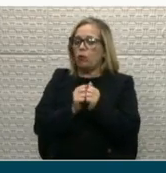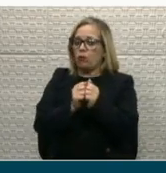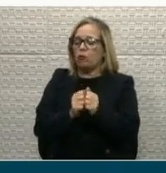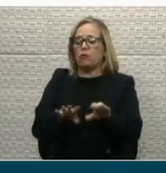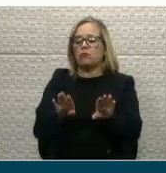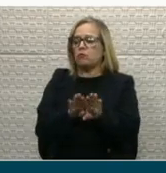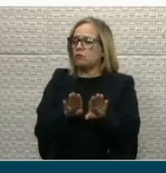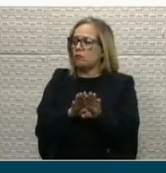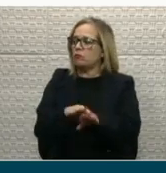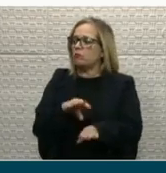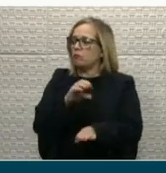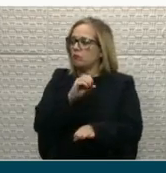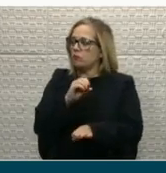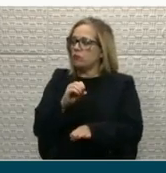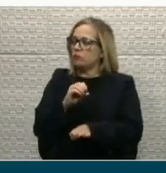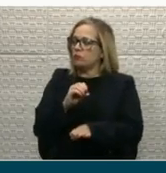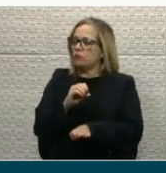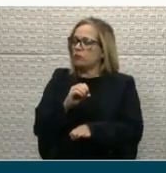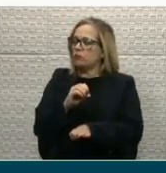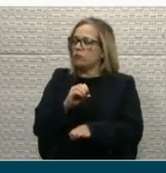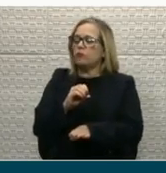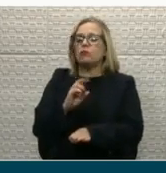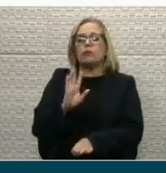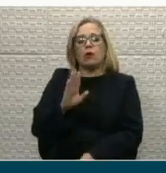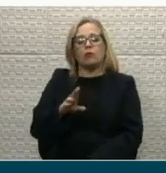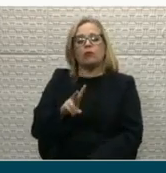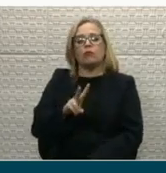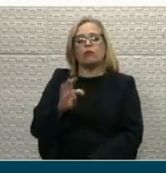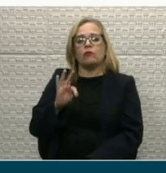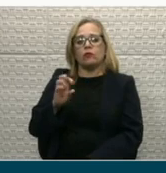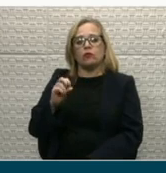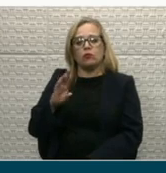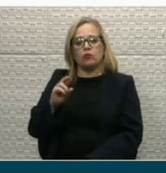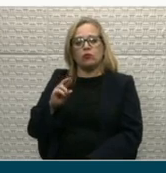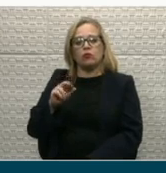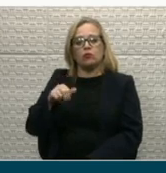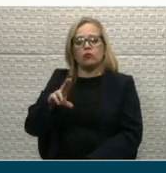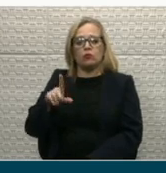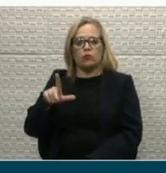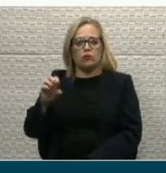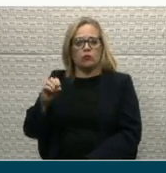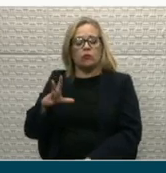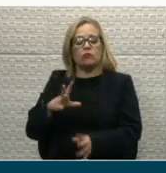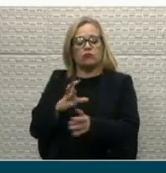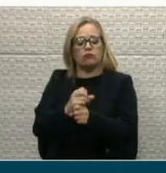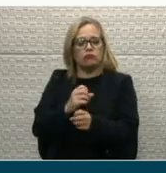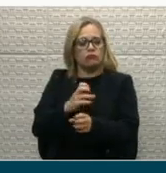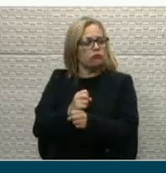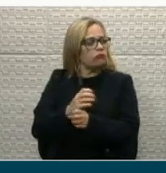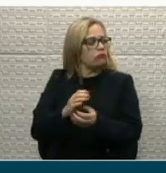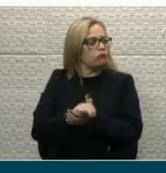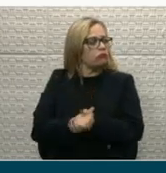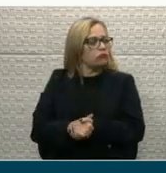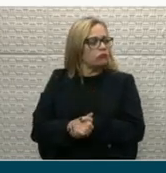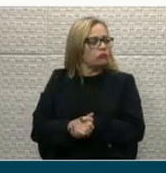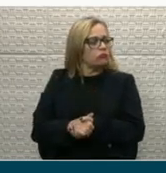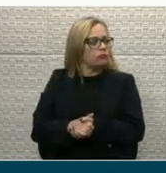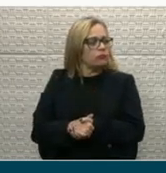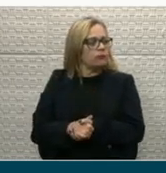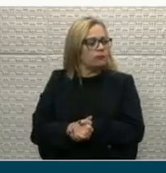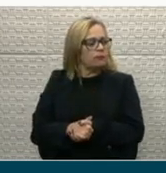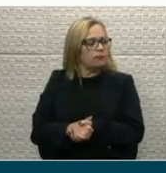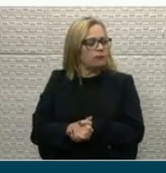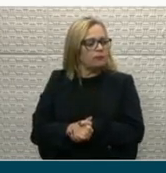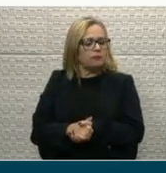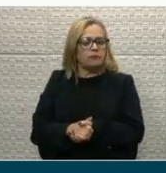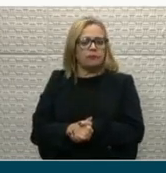incógnitas. E zero é um vetor nulo. Vamos calcular agora esse sistema, vamos avaliar esse sistema